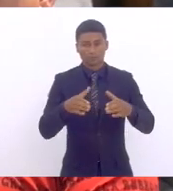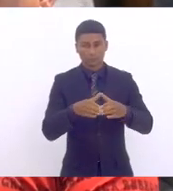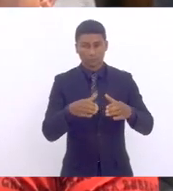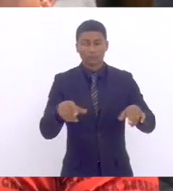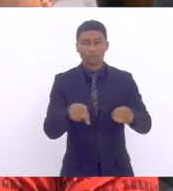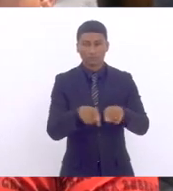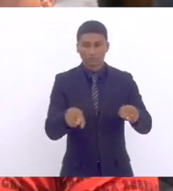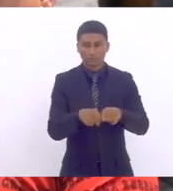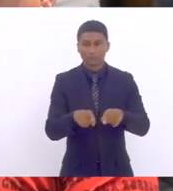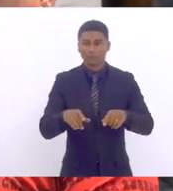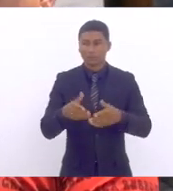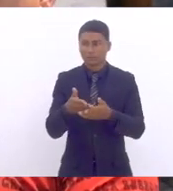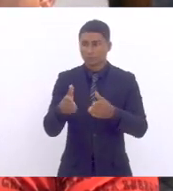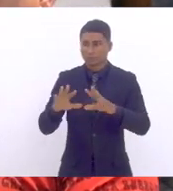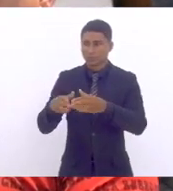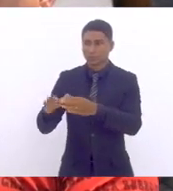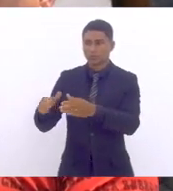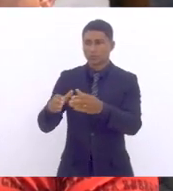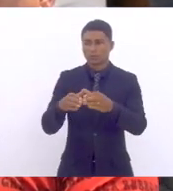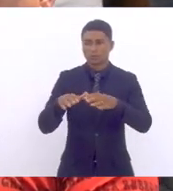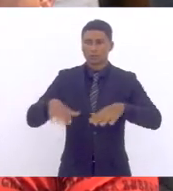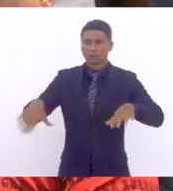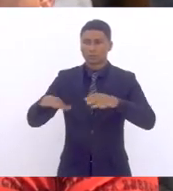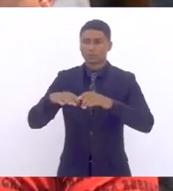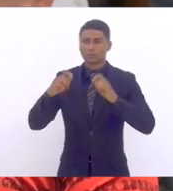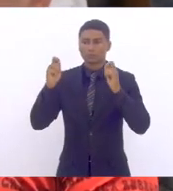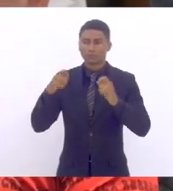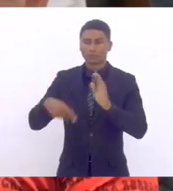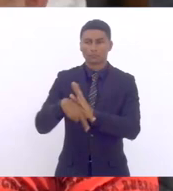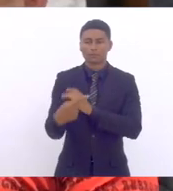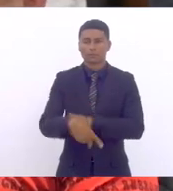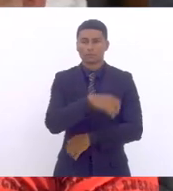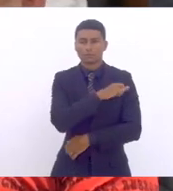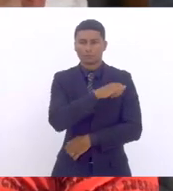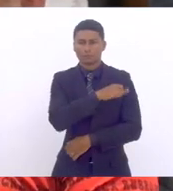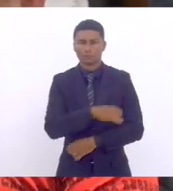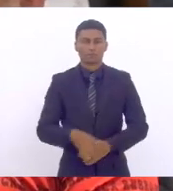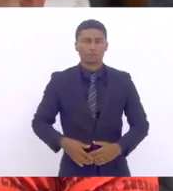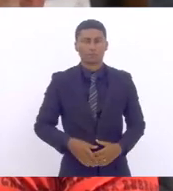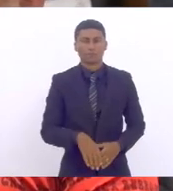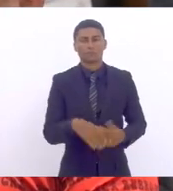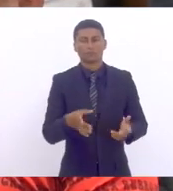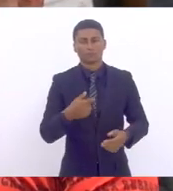as torcidas do Rio de Janeiro. Então, de plano, eu queria deixar aqui